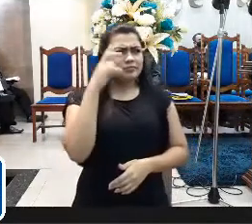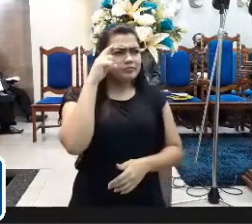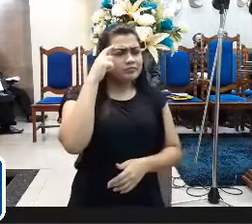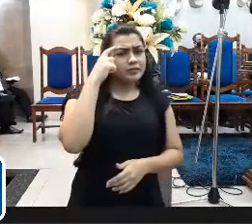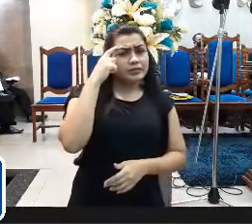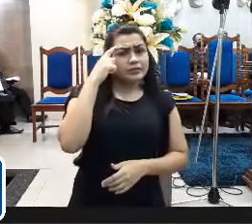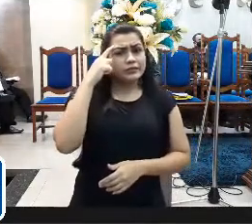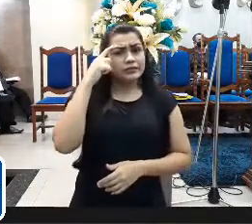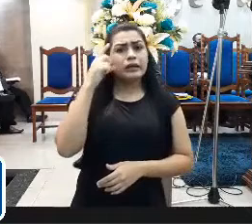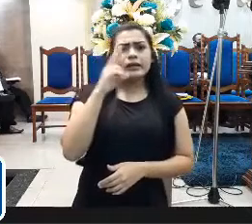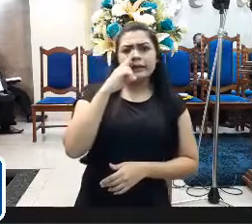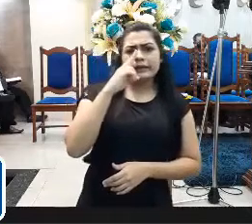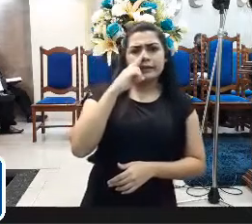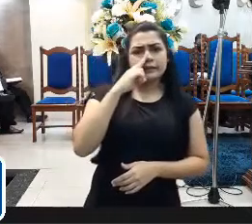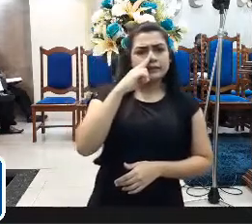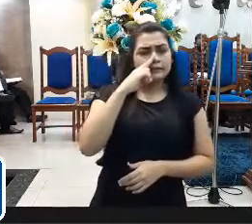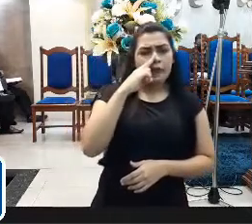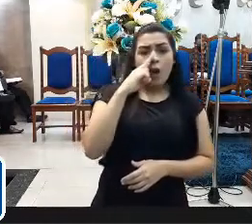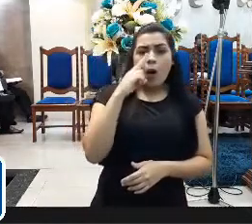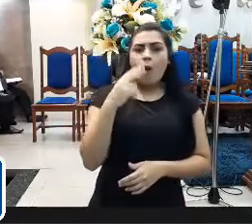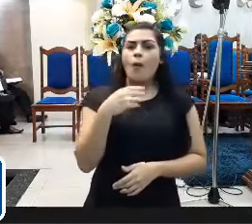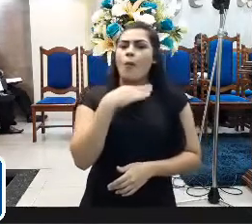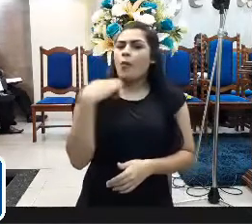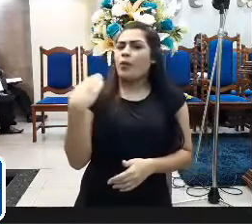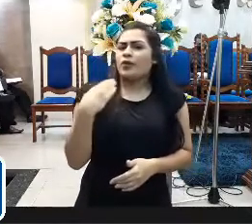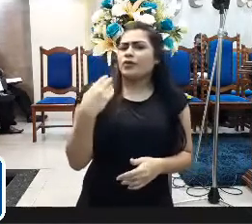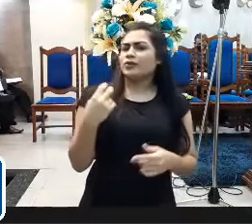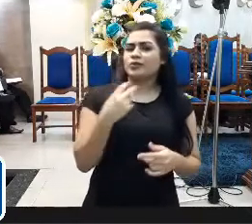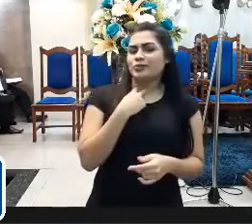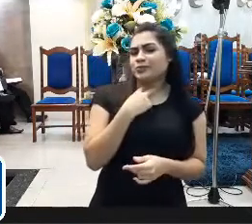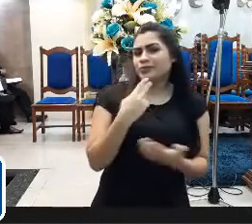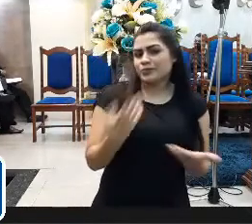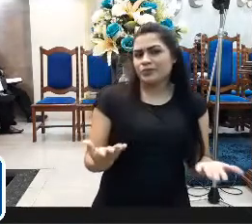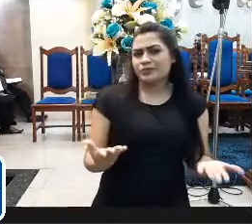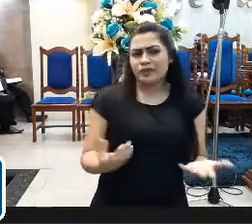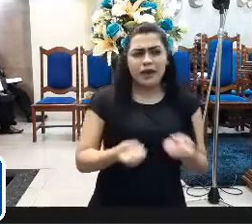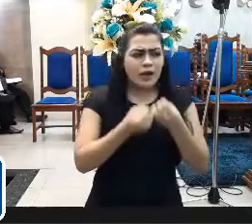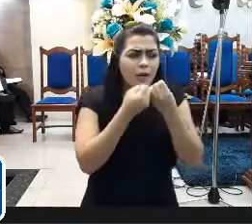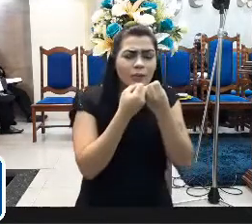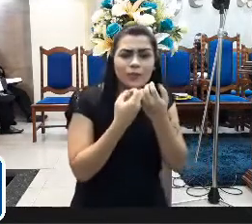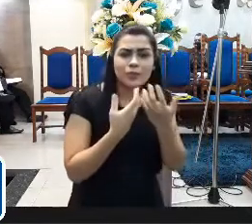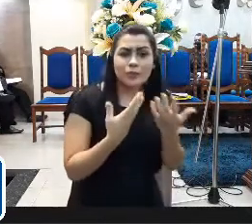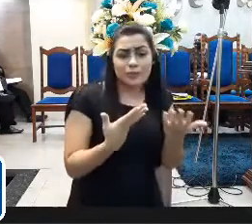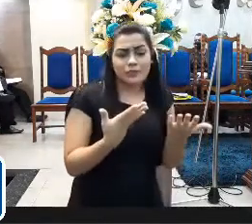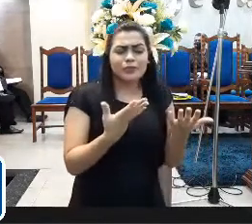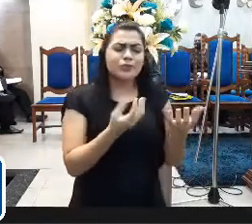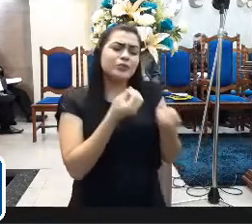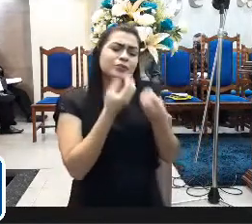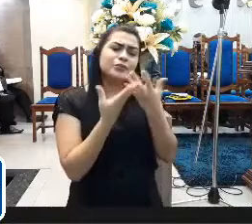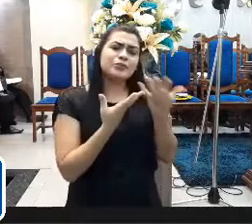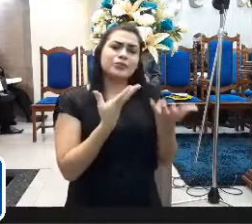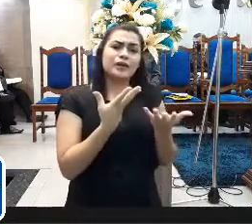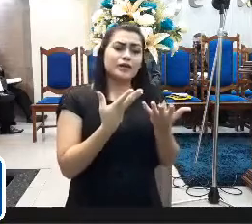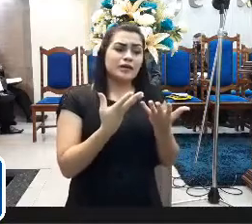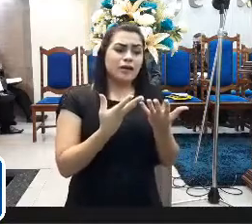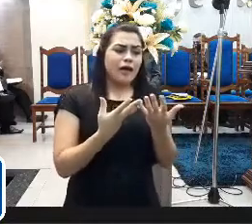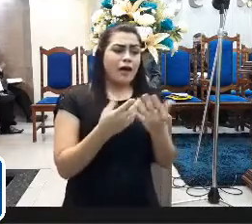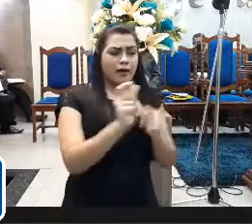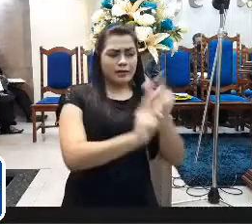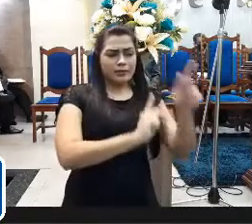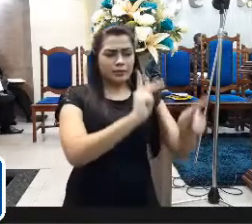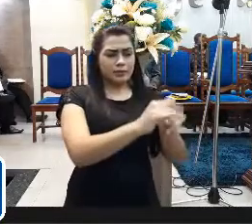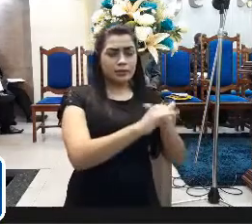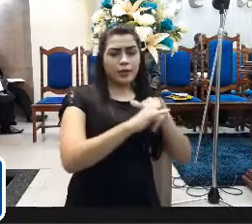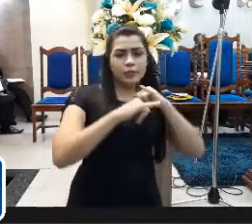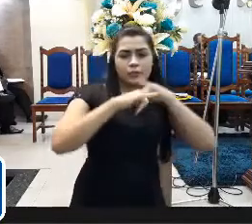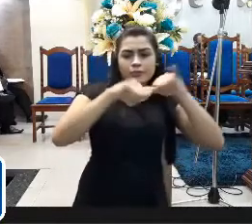né? Estava tão bonzinho aquele período que a gente ouvia as pessoas com essas falsas,